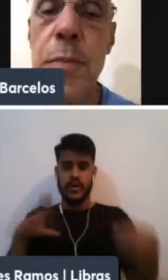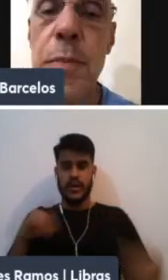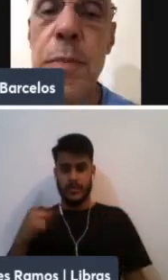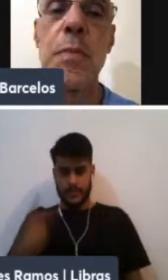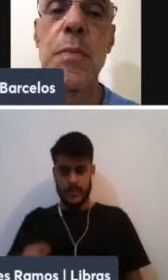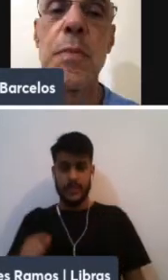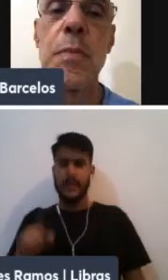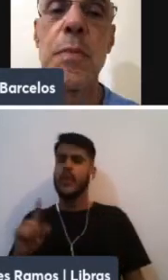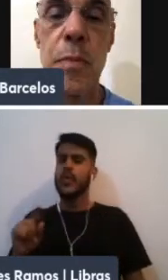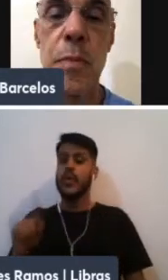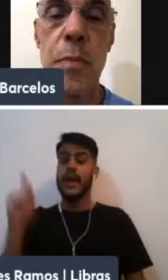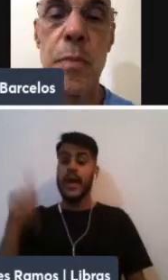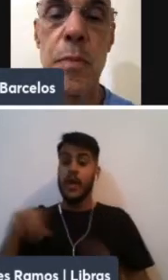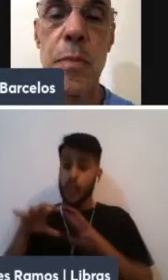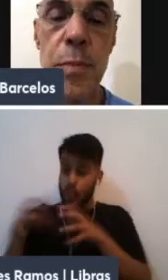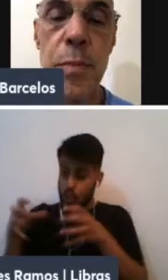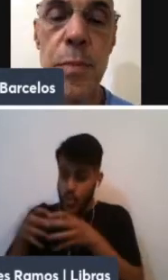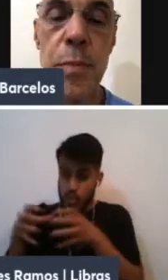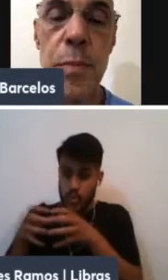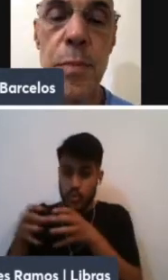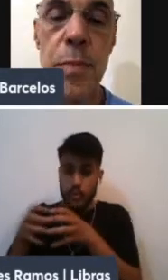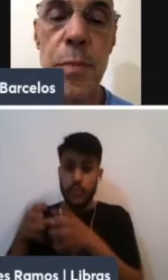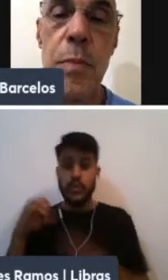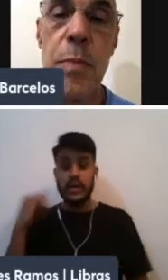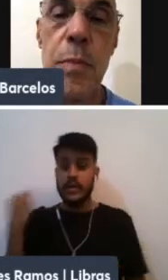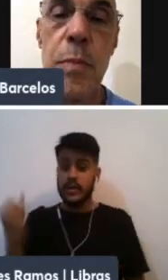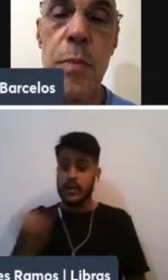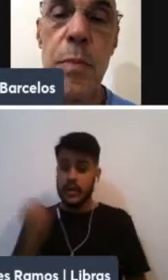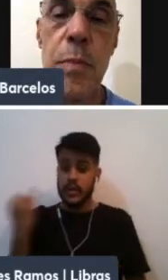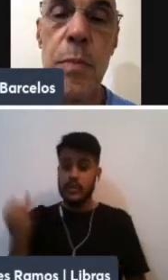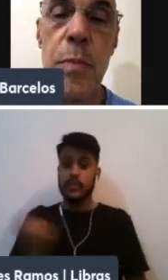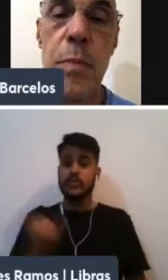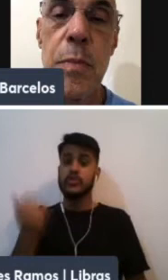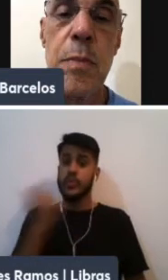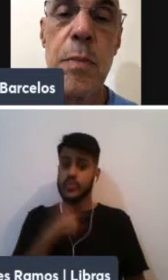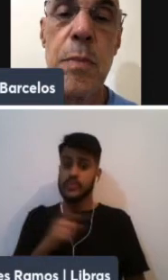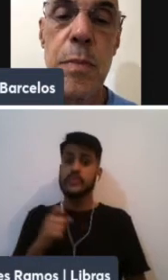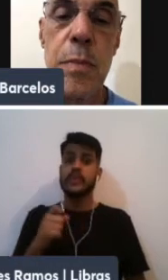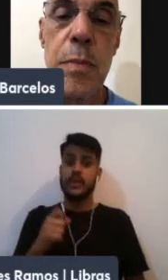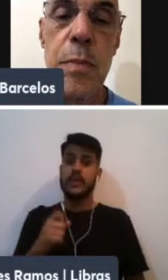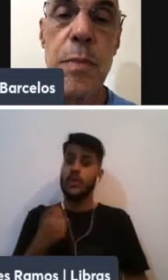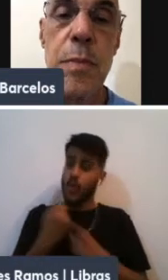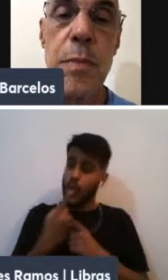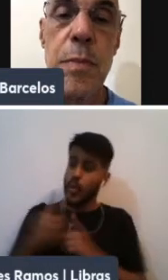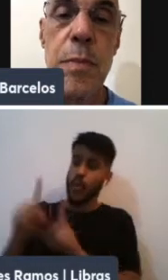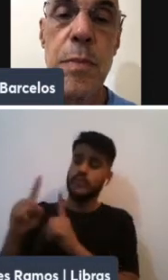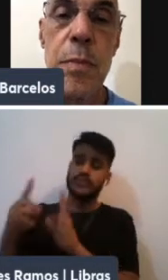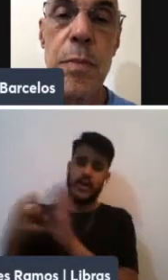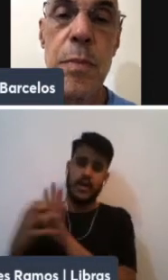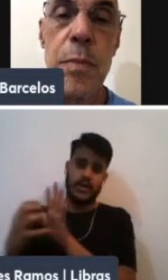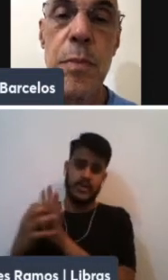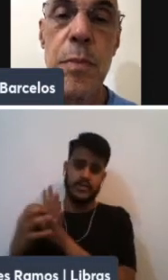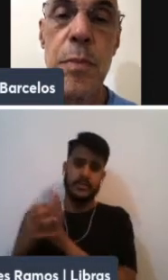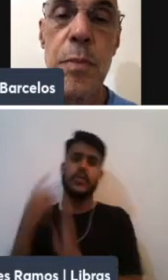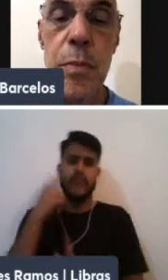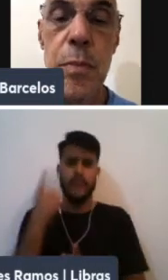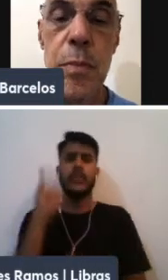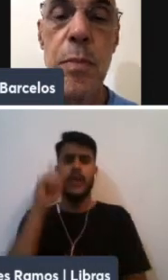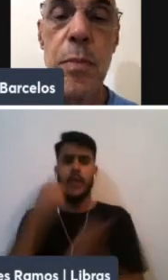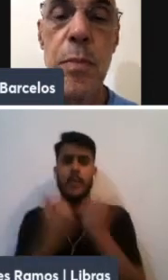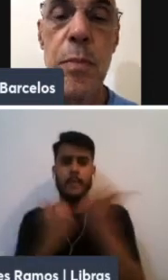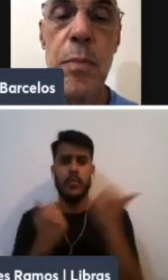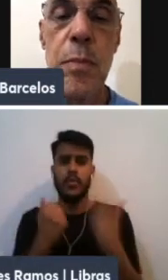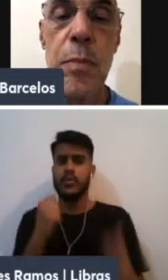um dos grupos importantes da combate, né, a sociedade, era um grupo de apoio, né, nacional, e a